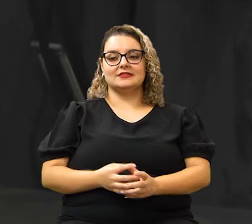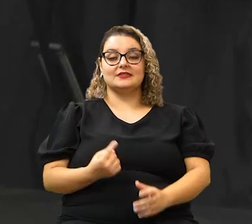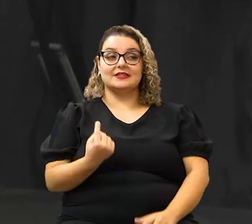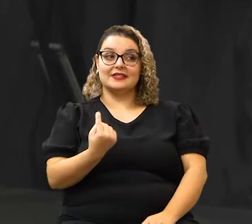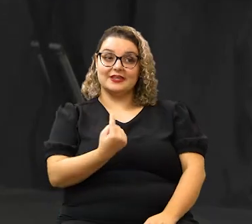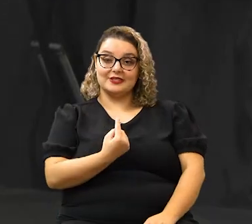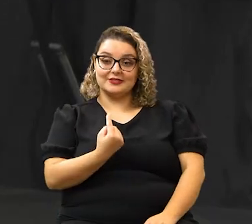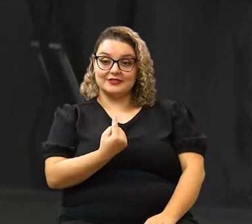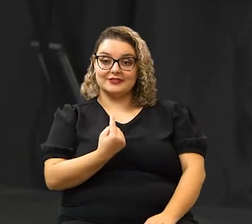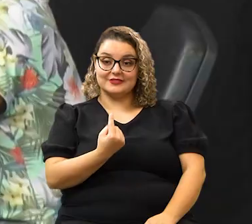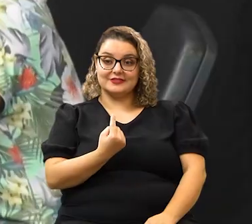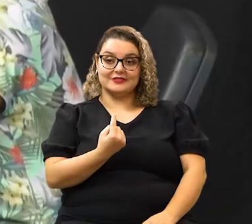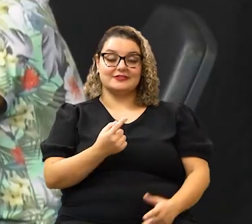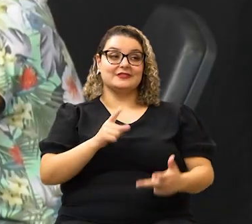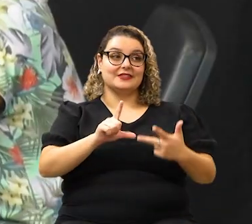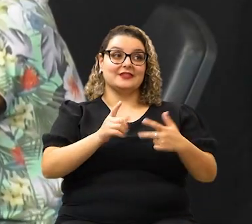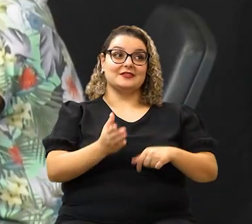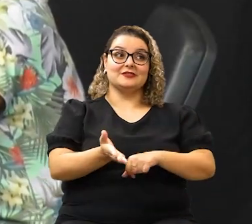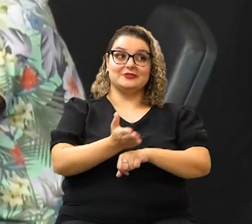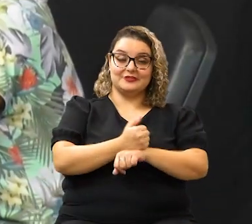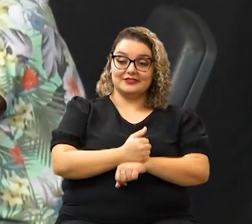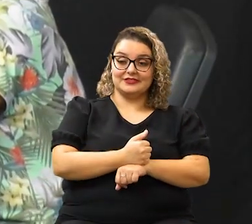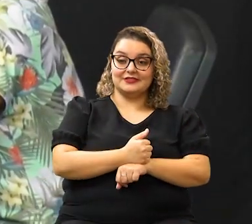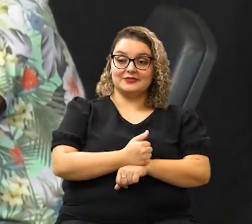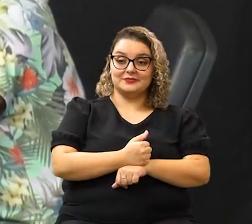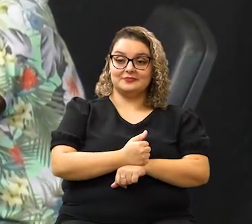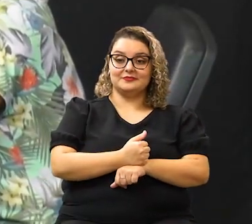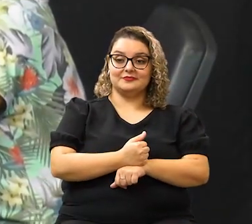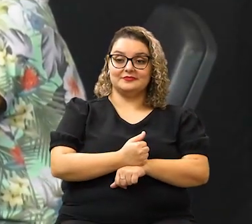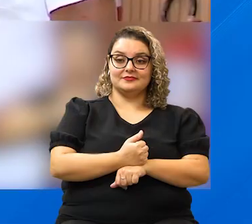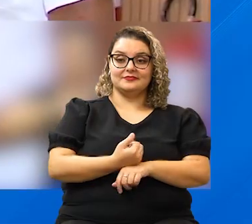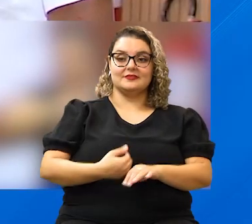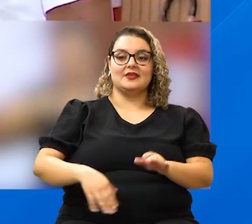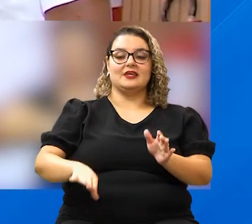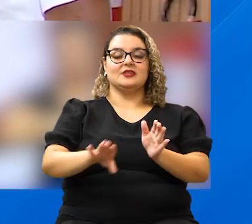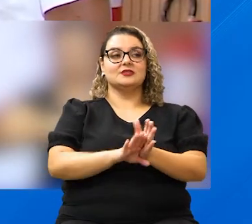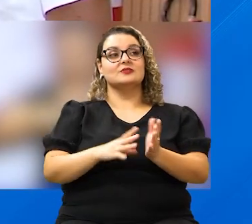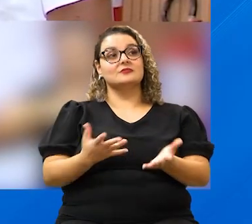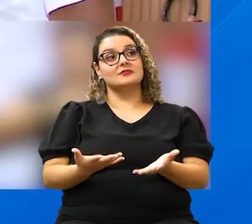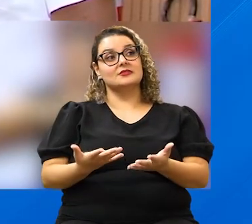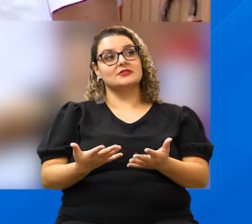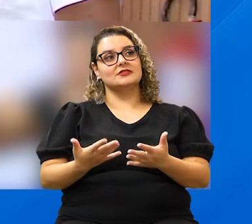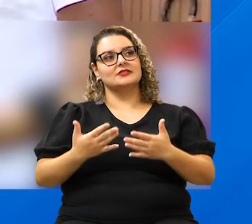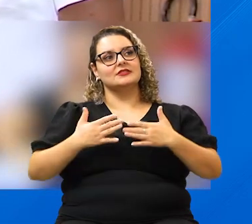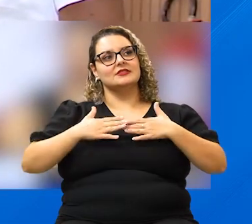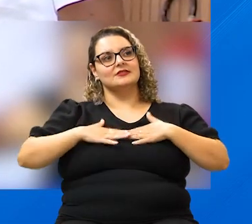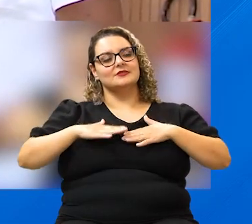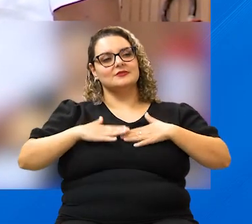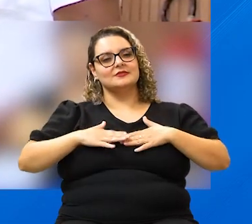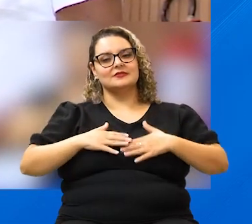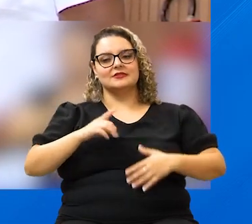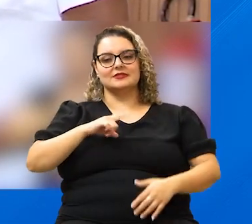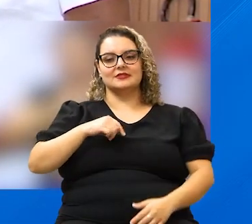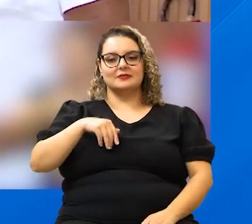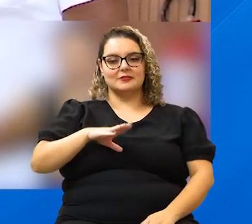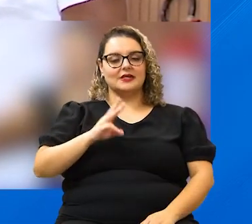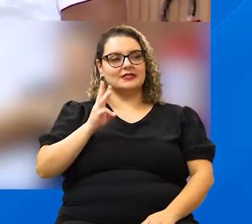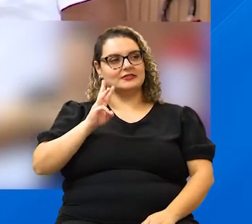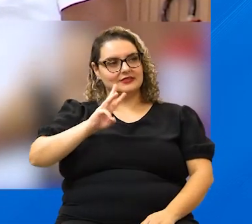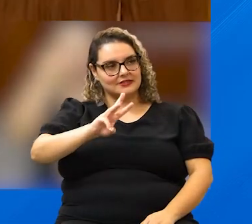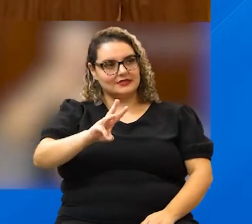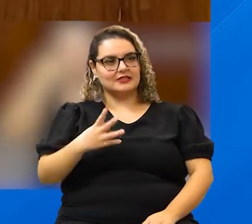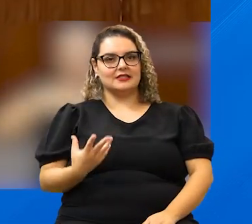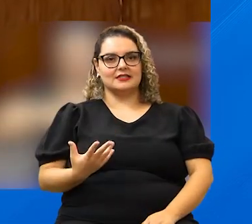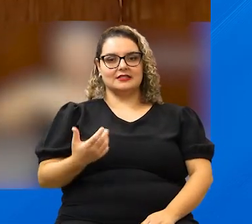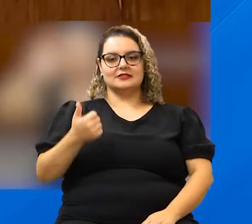de ter mais 3 companheiras, 3 mulheres, né? Cada uma com as suas características, que hoje fazem coro